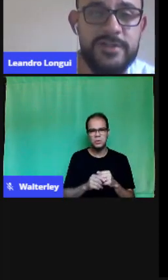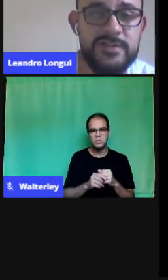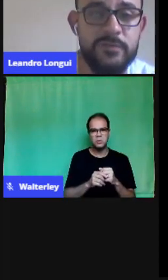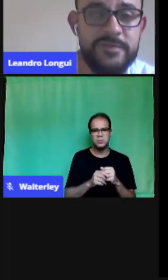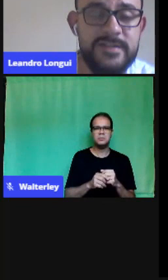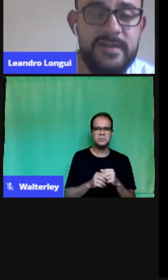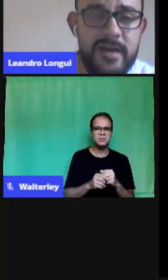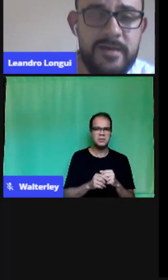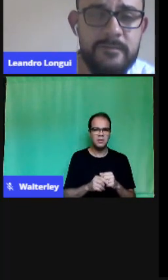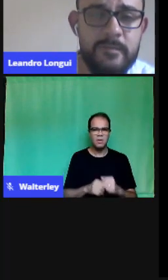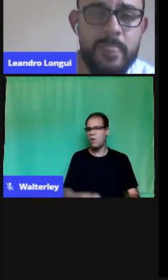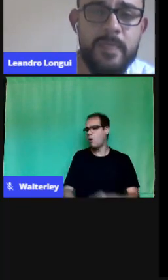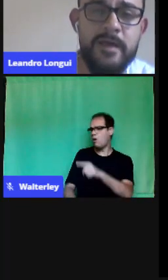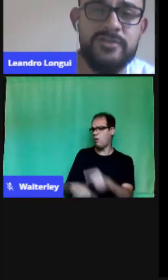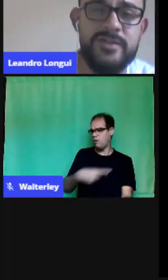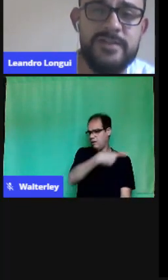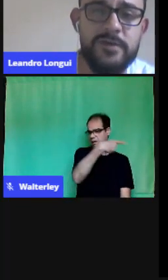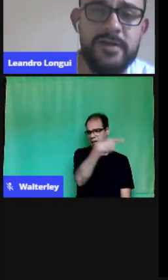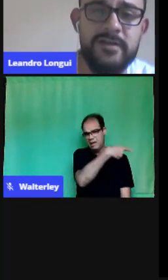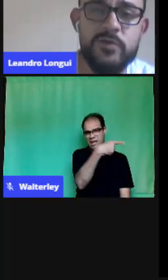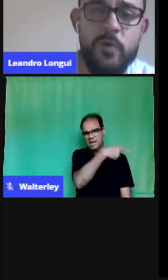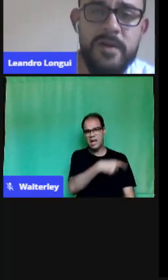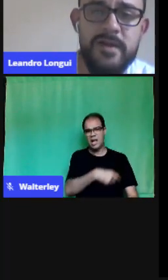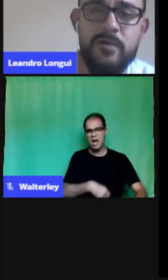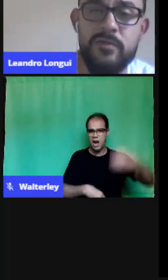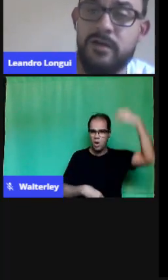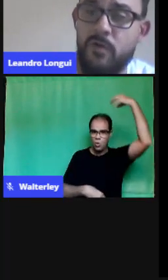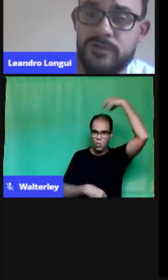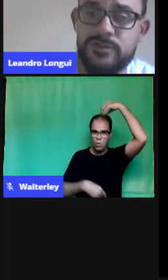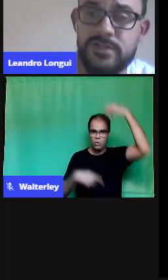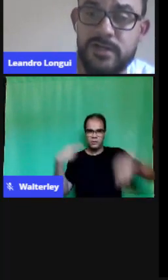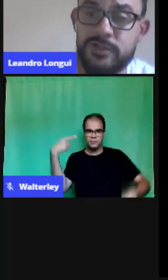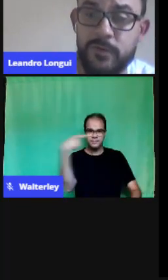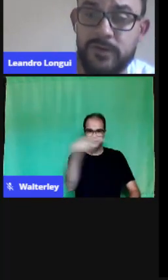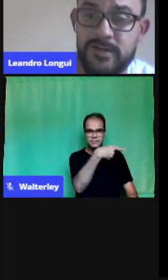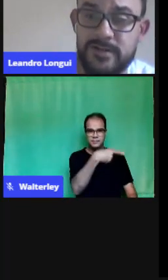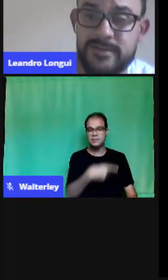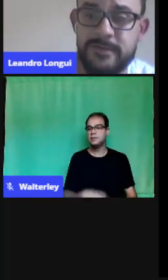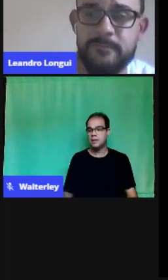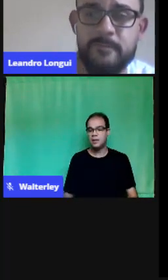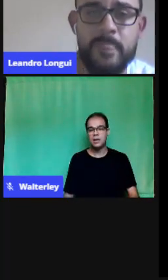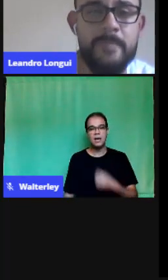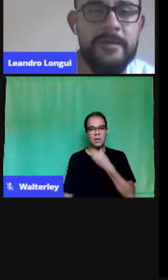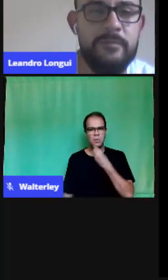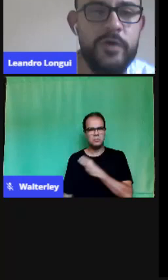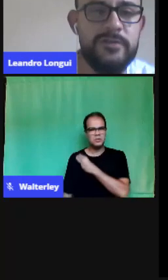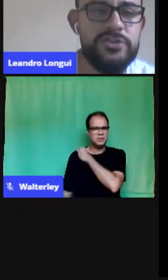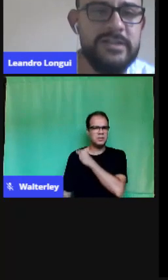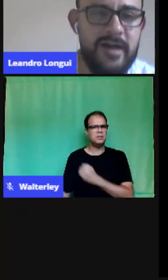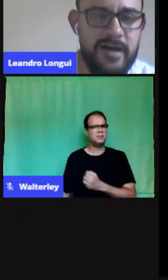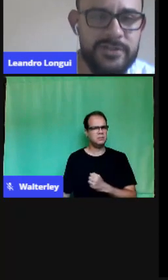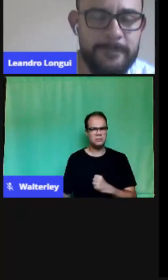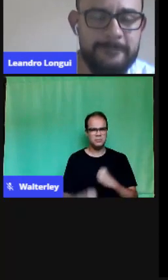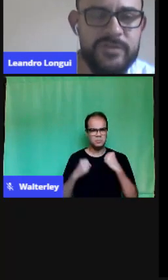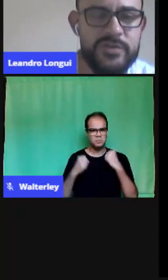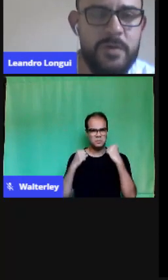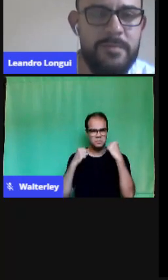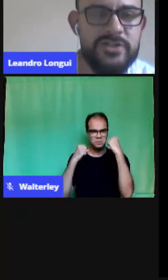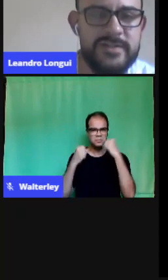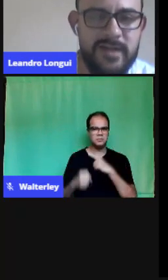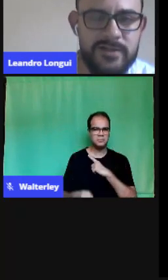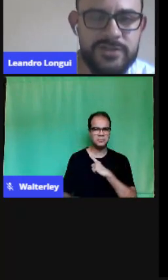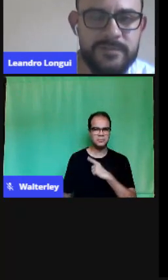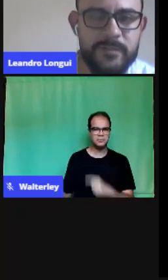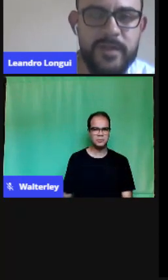o excelentíssimo vice-rei, dizendo que lhe descobria um negócio de grande importância e muita utilidade de